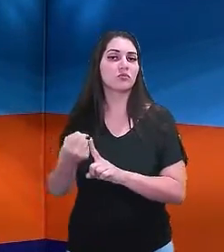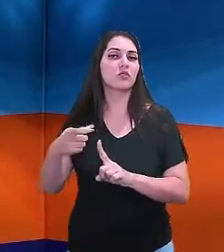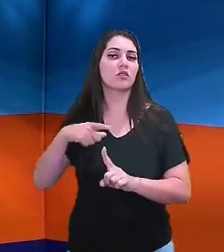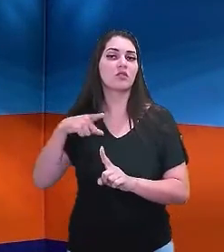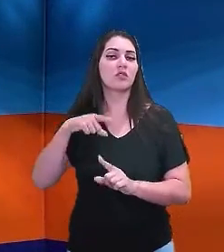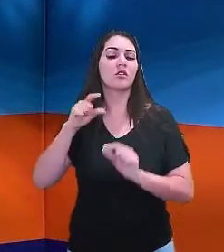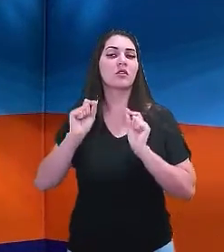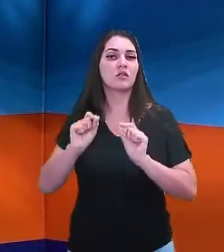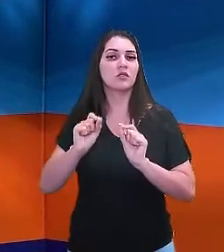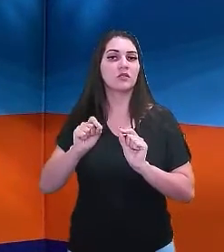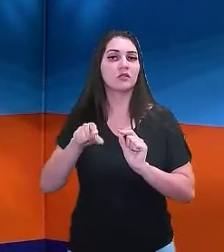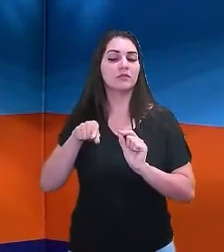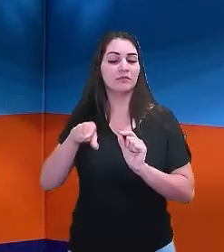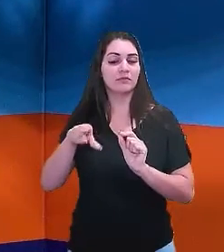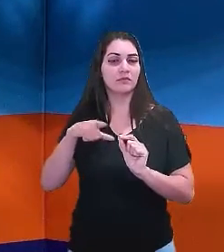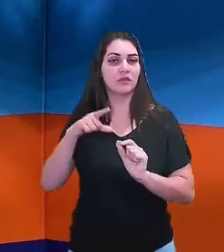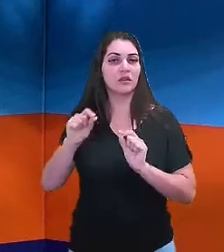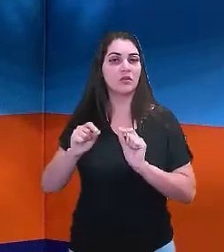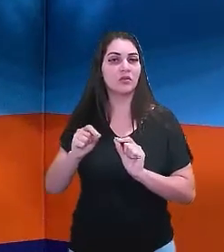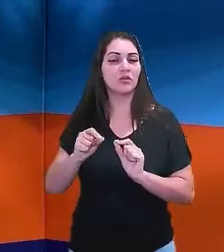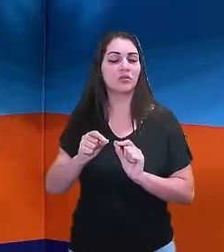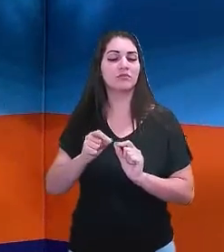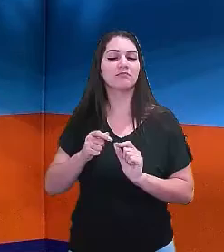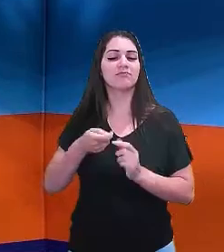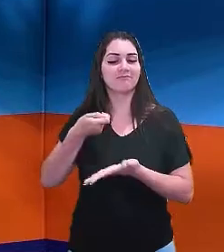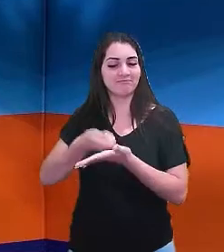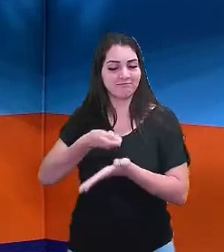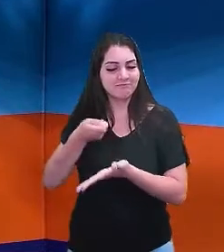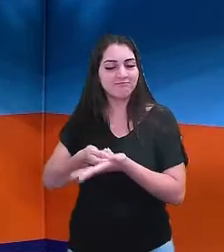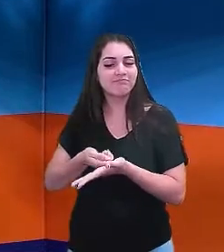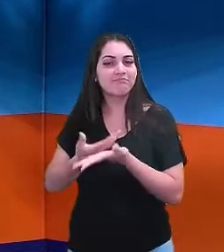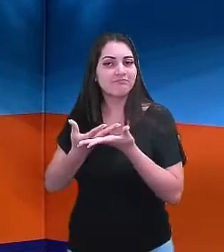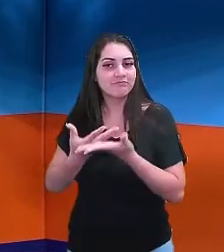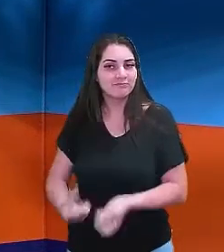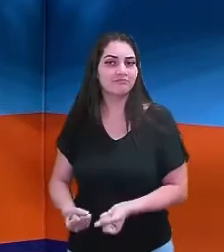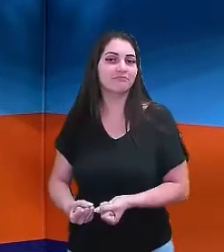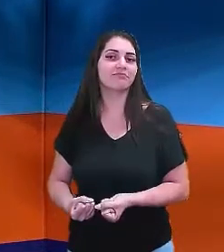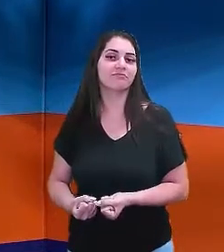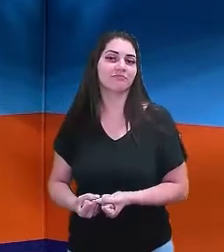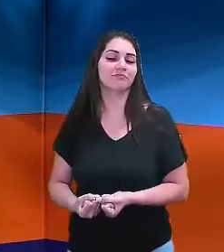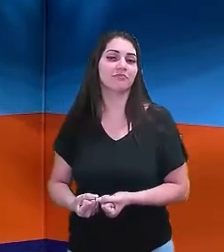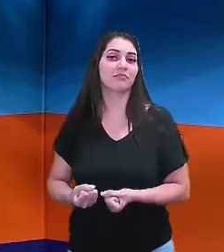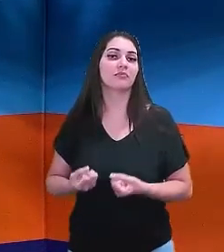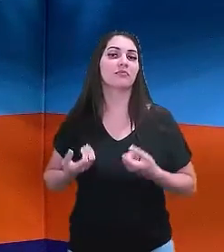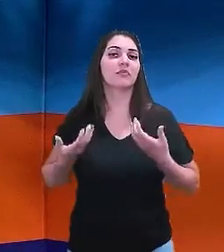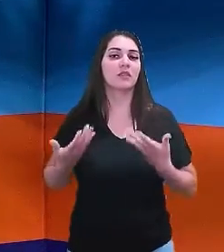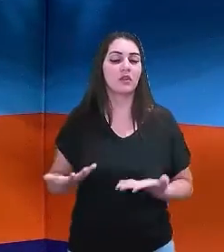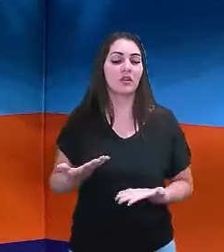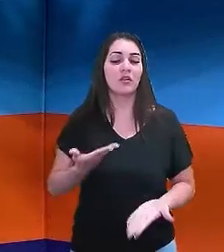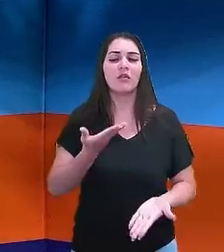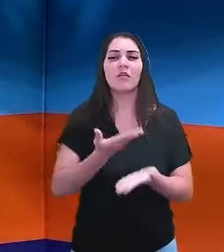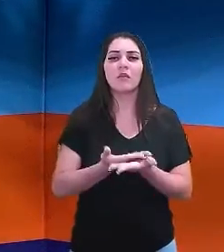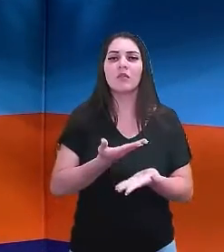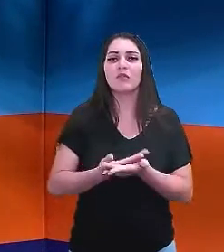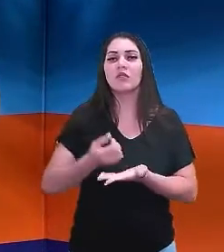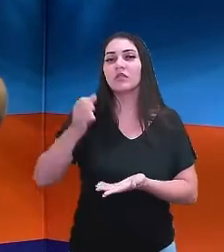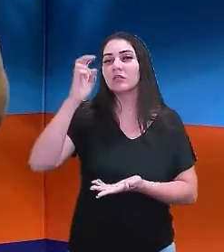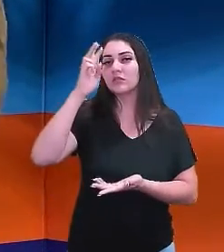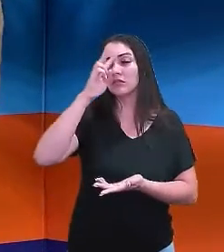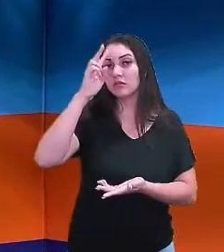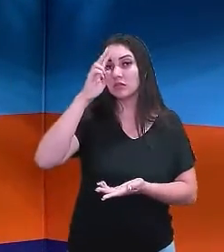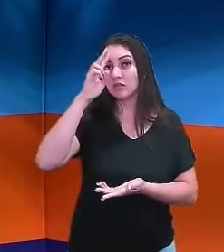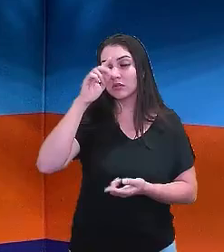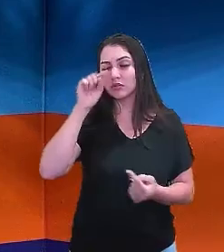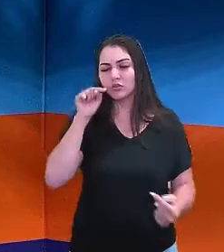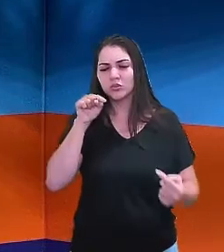tenha as suas reivindicações atendidas. Então, para estudar história,